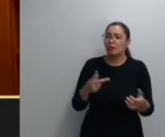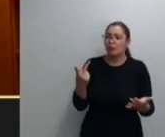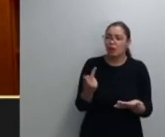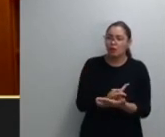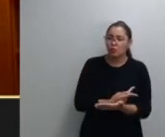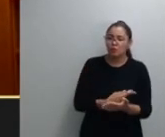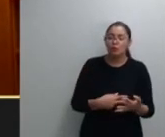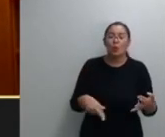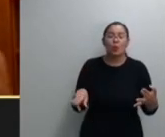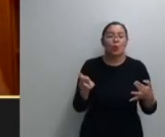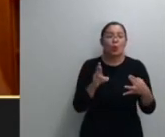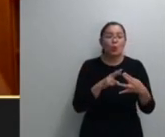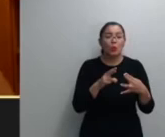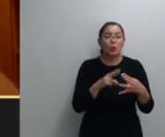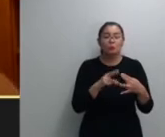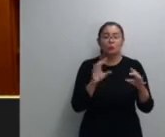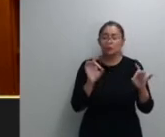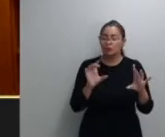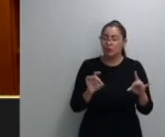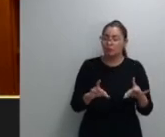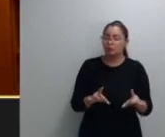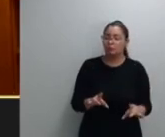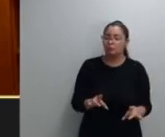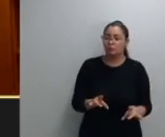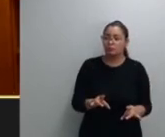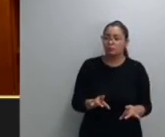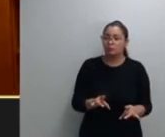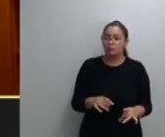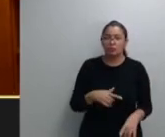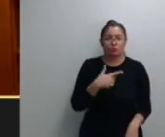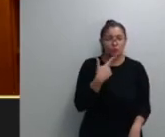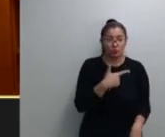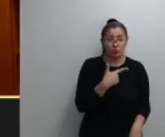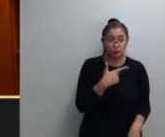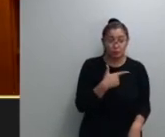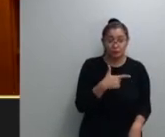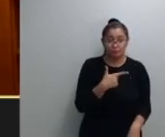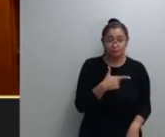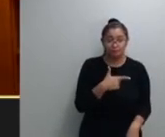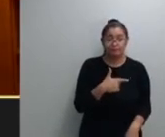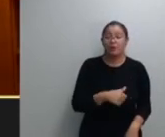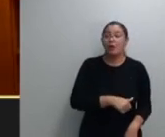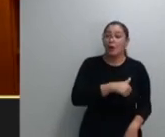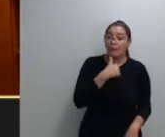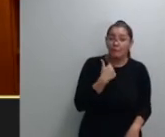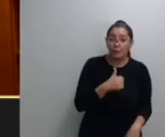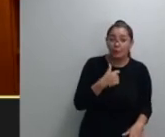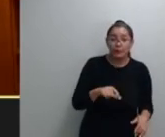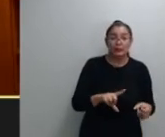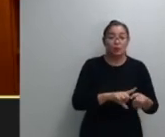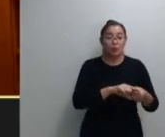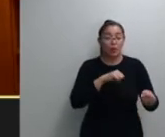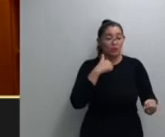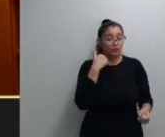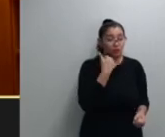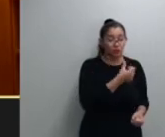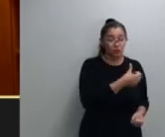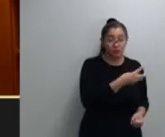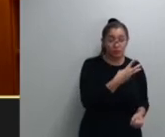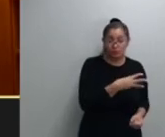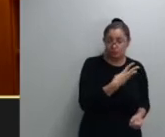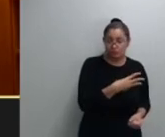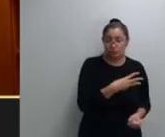sustentado. Basicamente, são duas causas de pedir. A primeira diz respeito ao artigo 3º, 6, da 10.833.